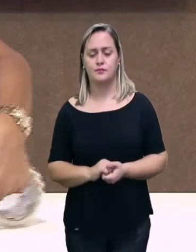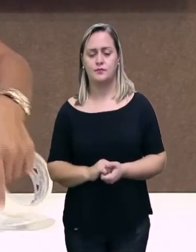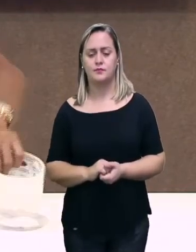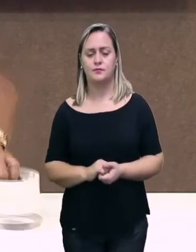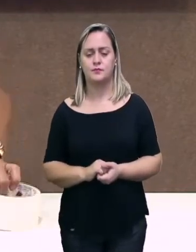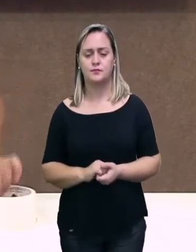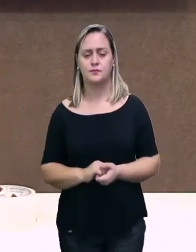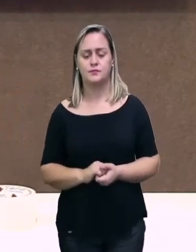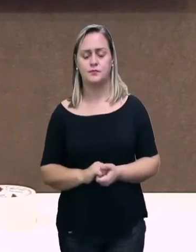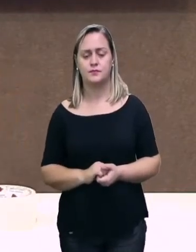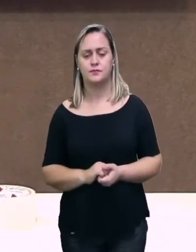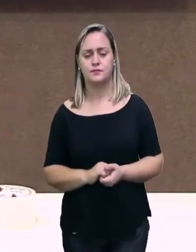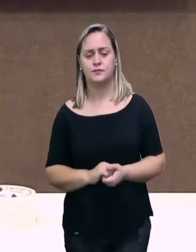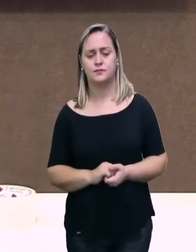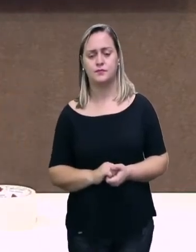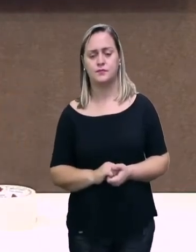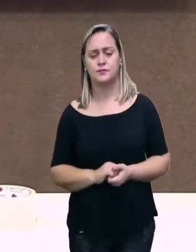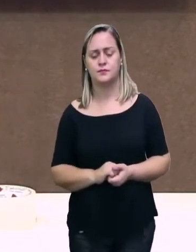Cortou.